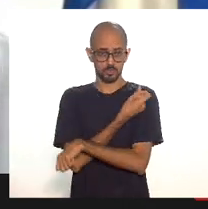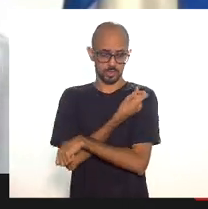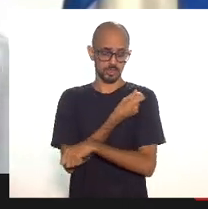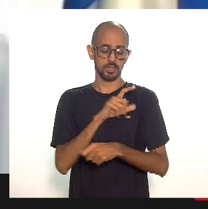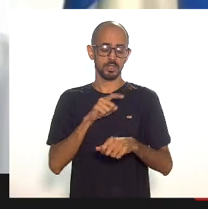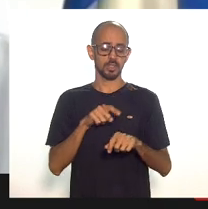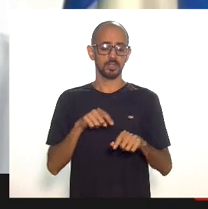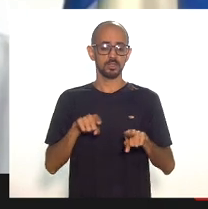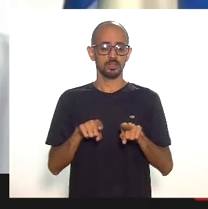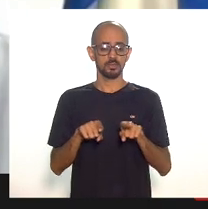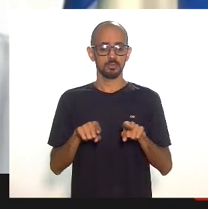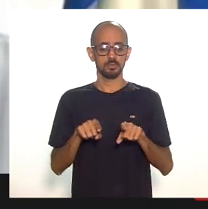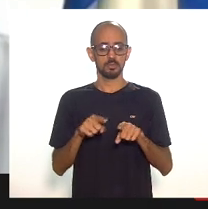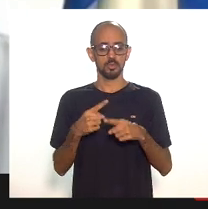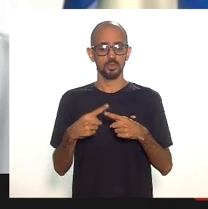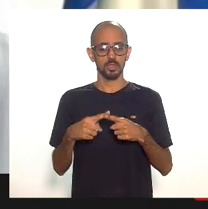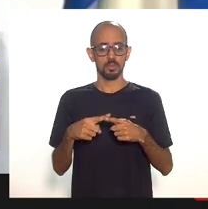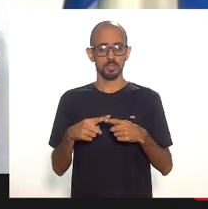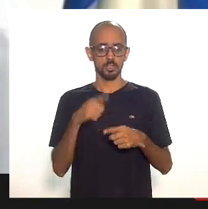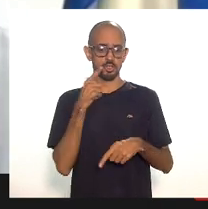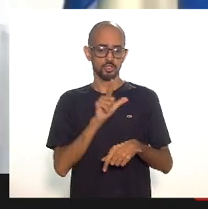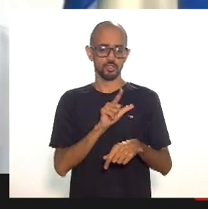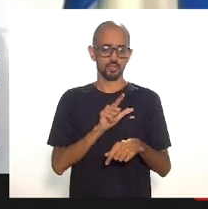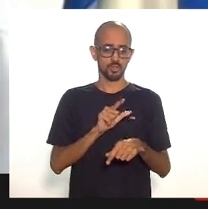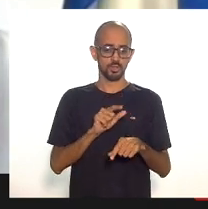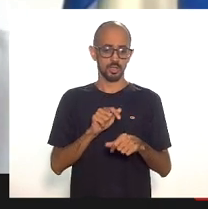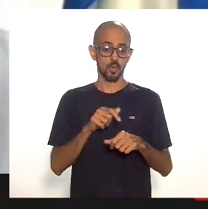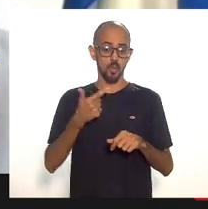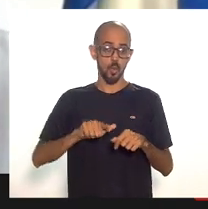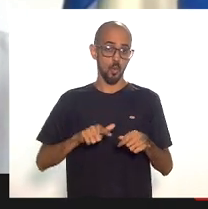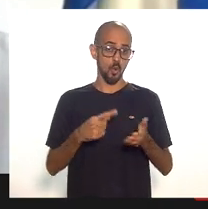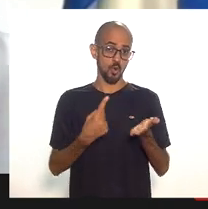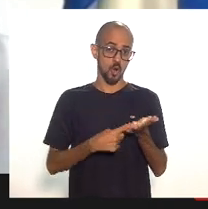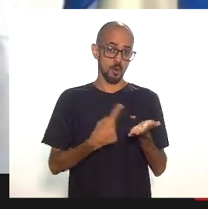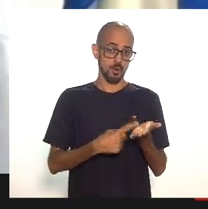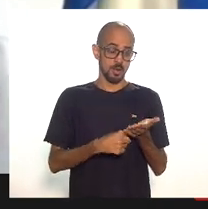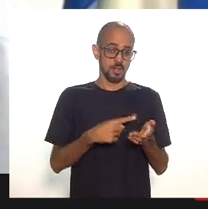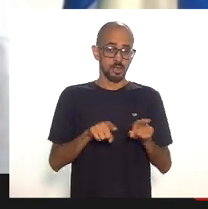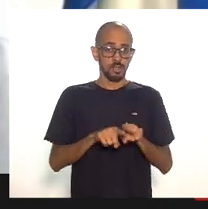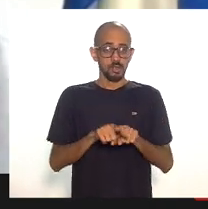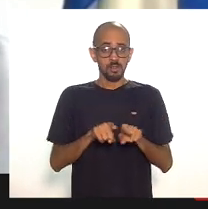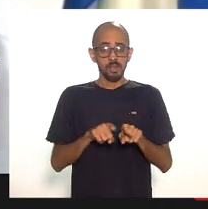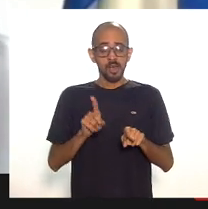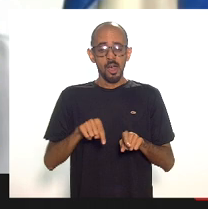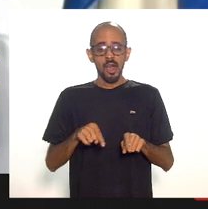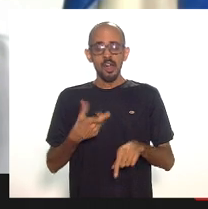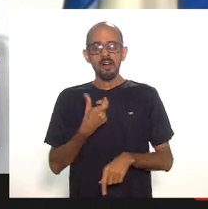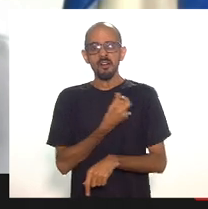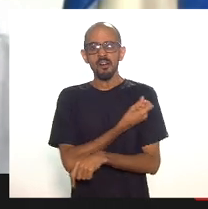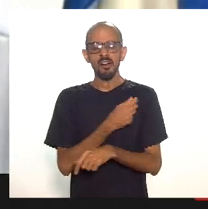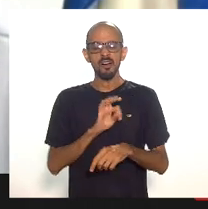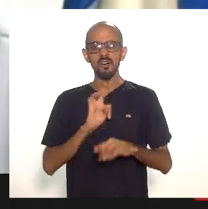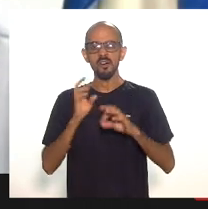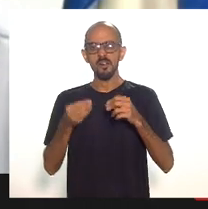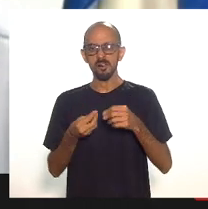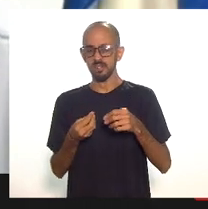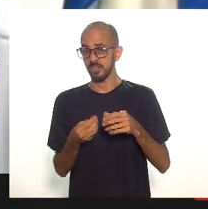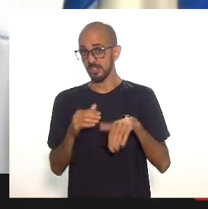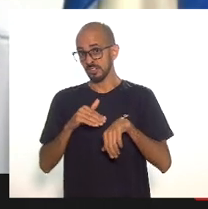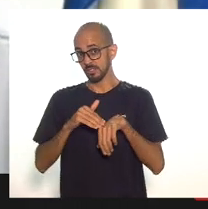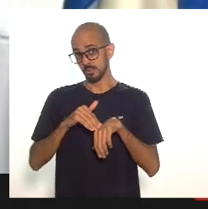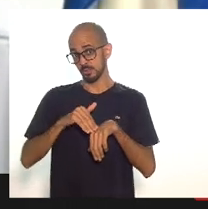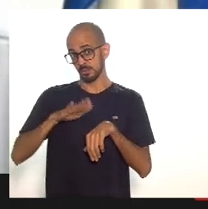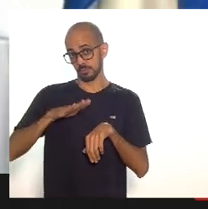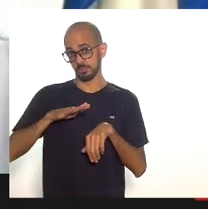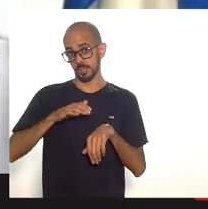zere os profissionais de saúde. E outro compromisso também é vacinar todas as pessoas com mais de 60 anos ainda